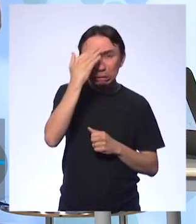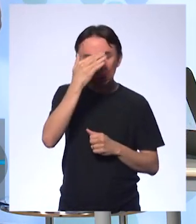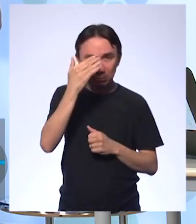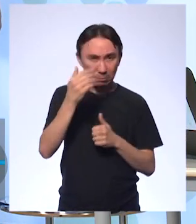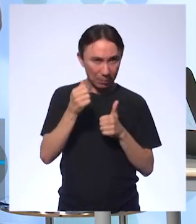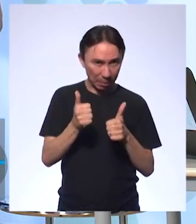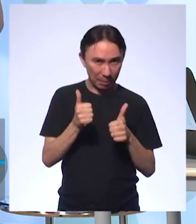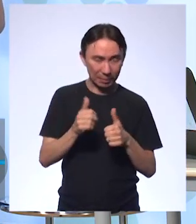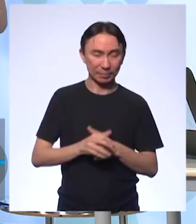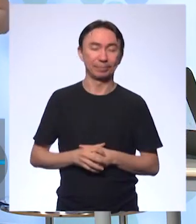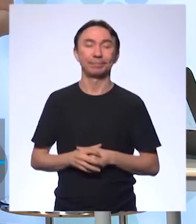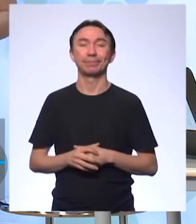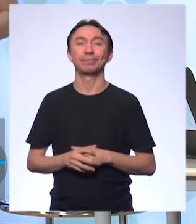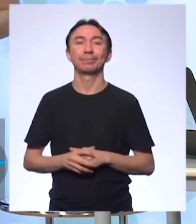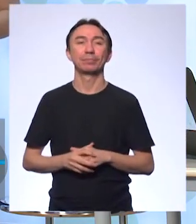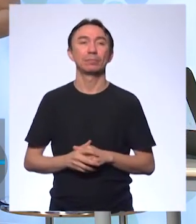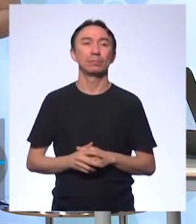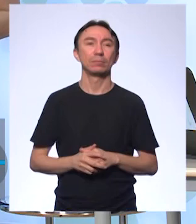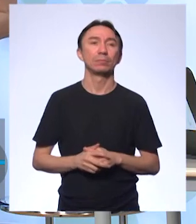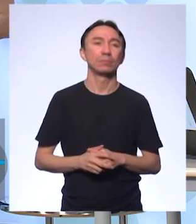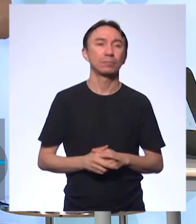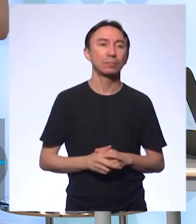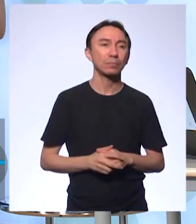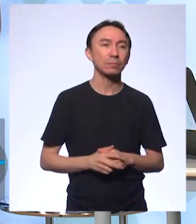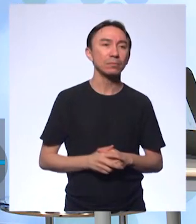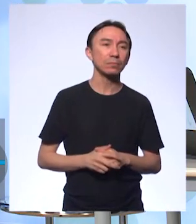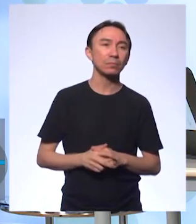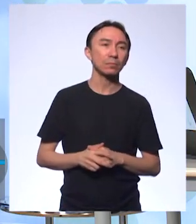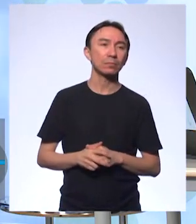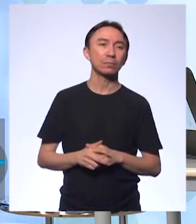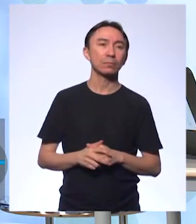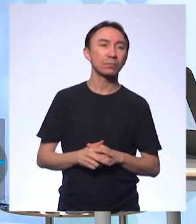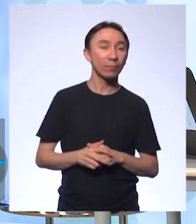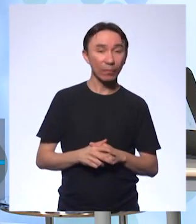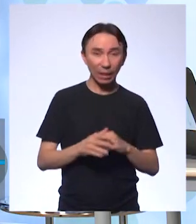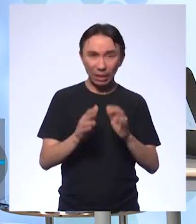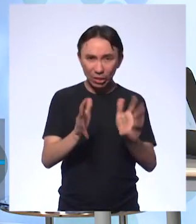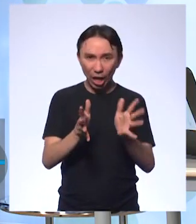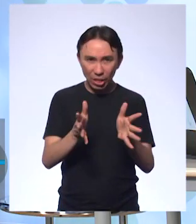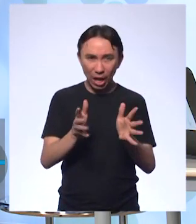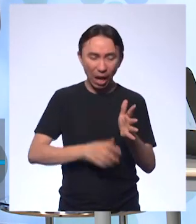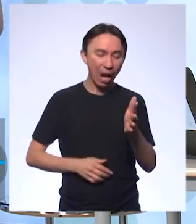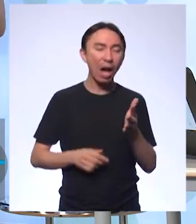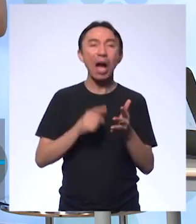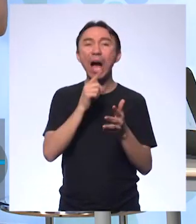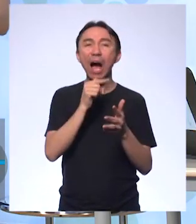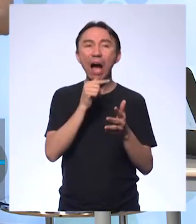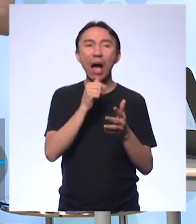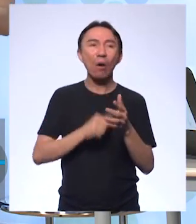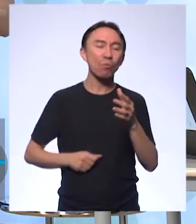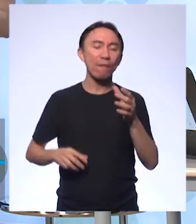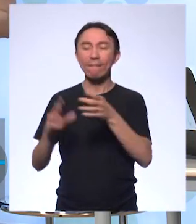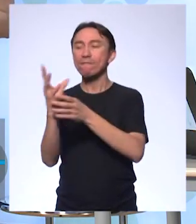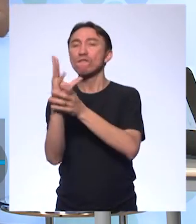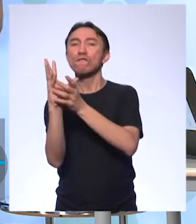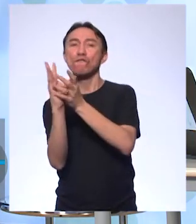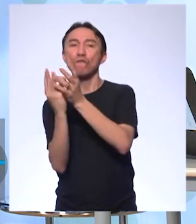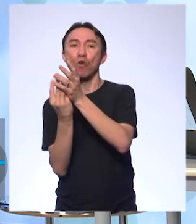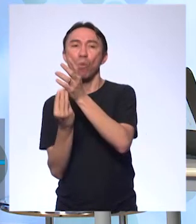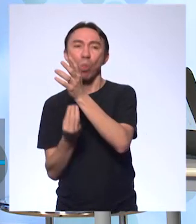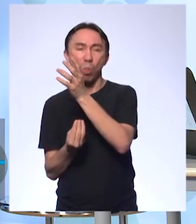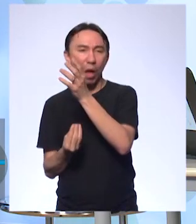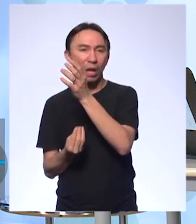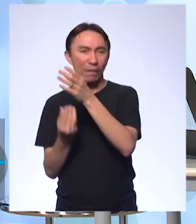filtro, perfeito? Aí, depois dessa água aqui, que ela passou por essa filtragem, que eu tirei já a parte